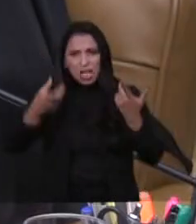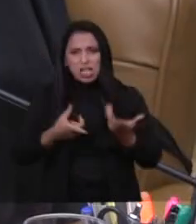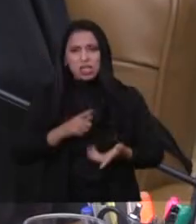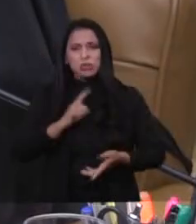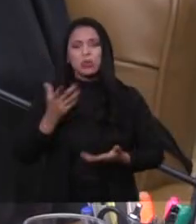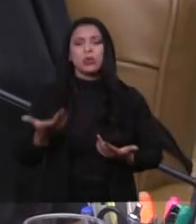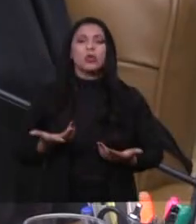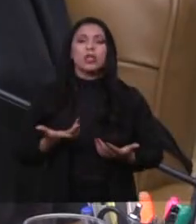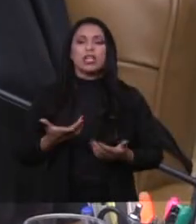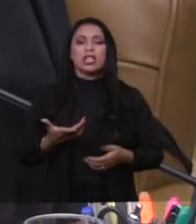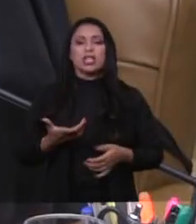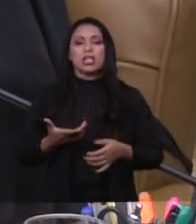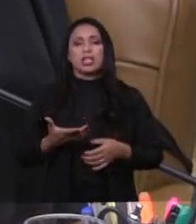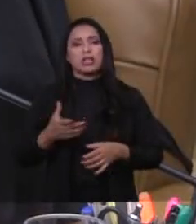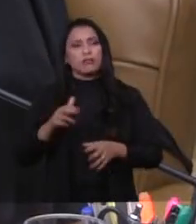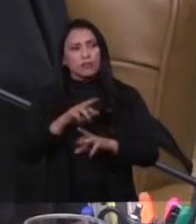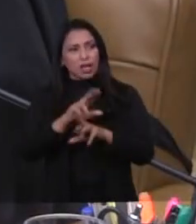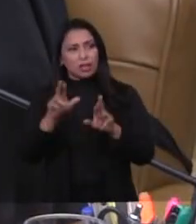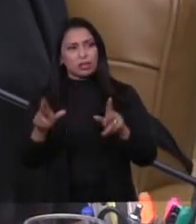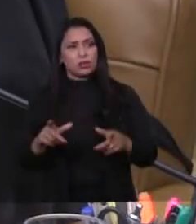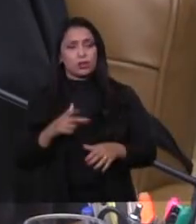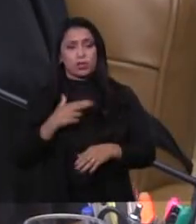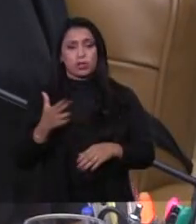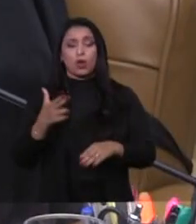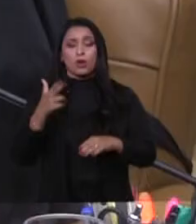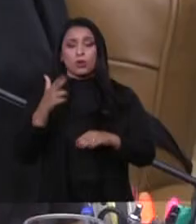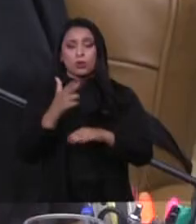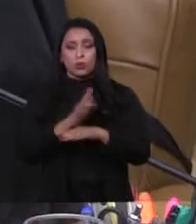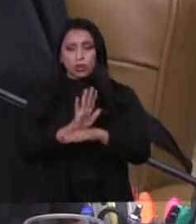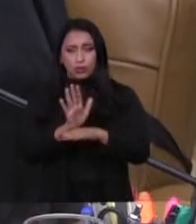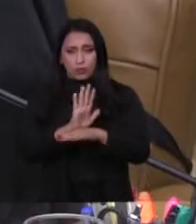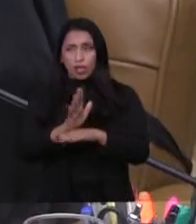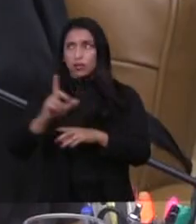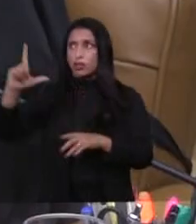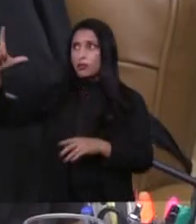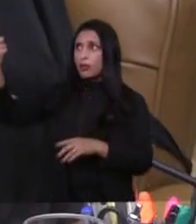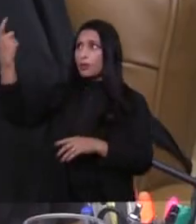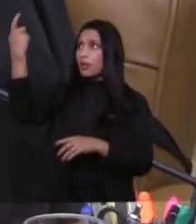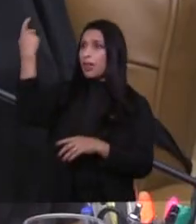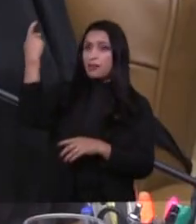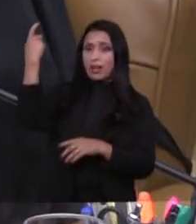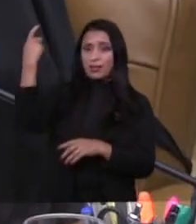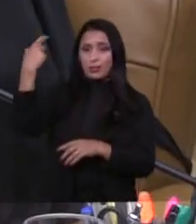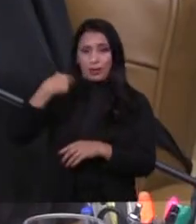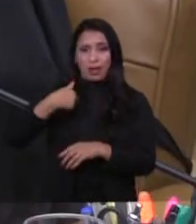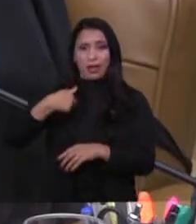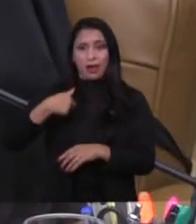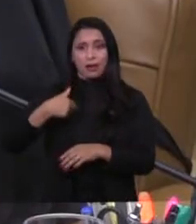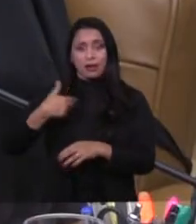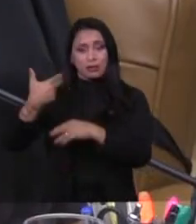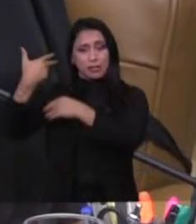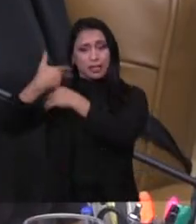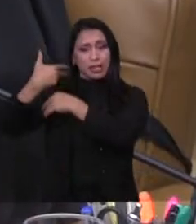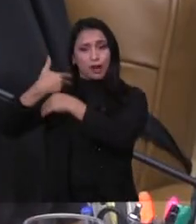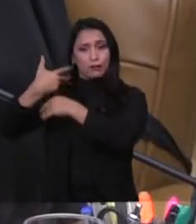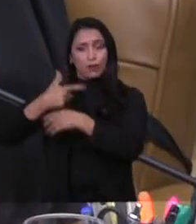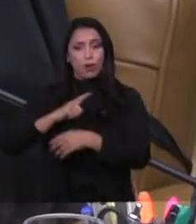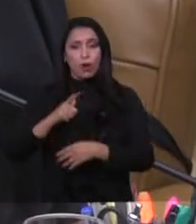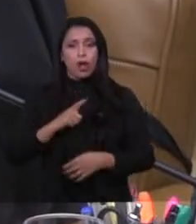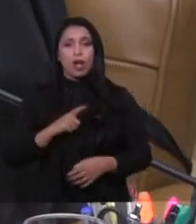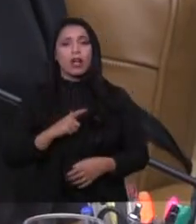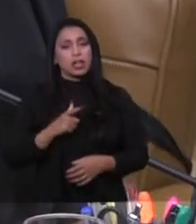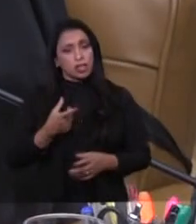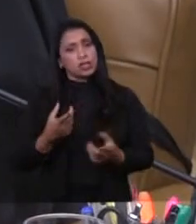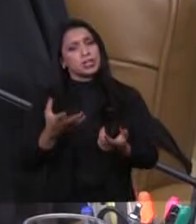diversos. Pelos vídeos gravados pelo próprio acusado, é possível perceber sua adesão aos